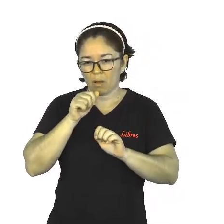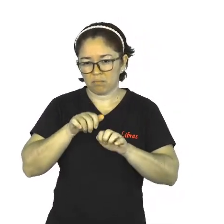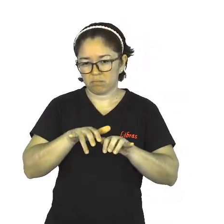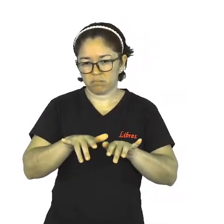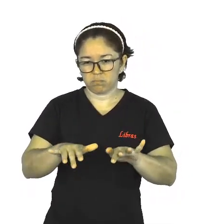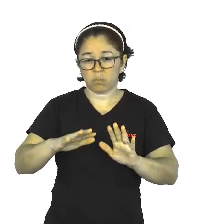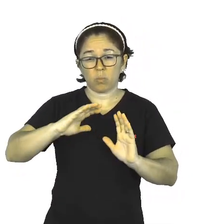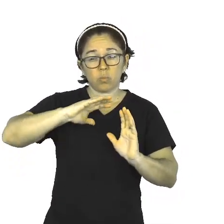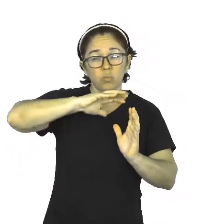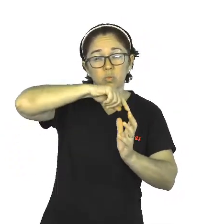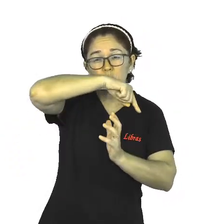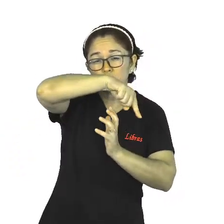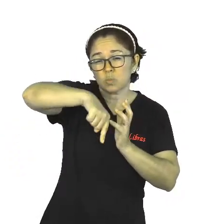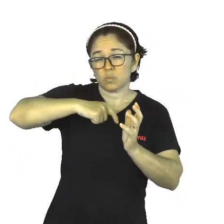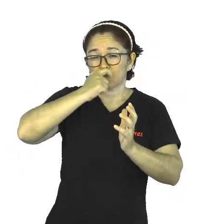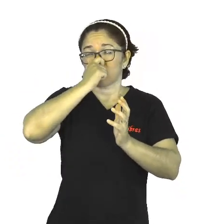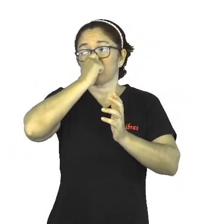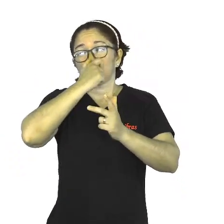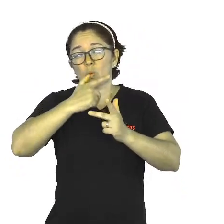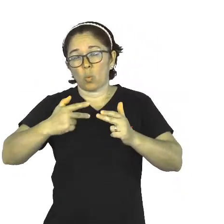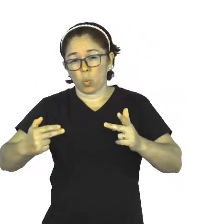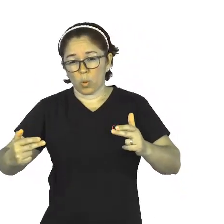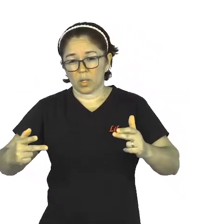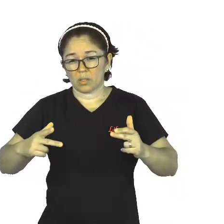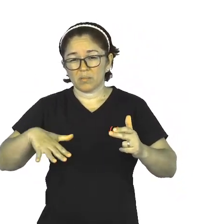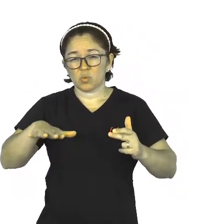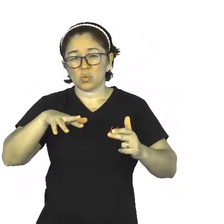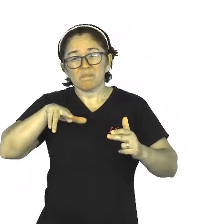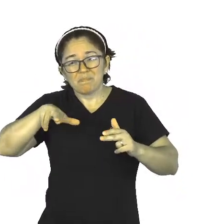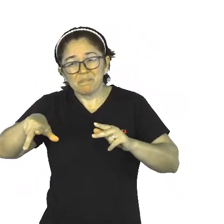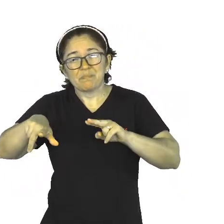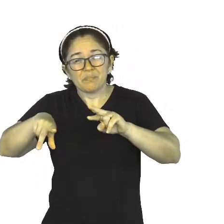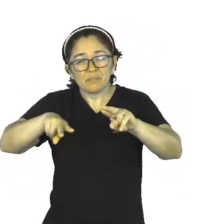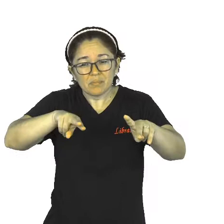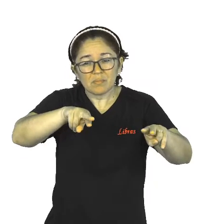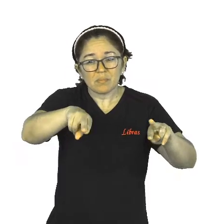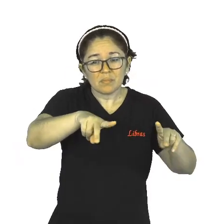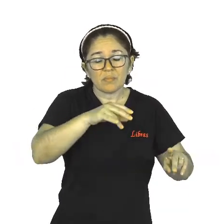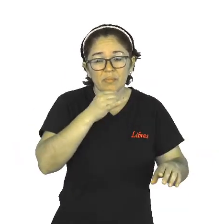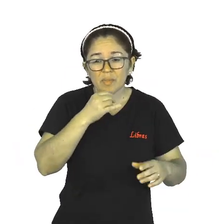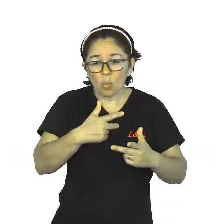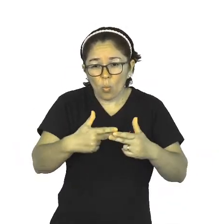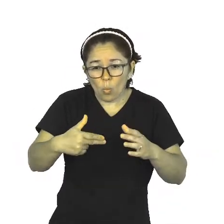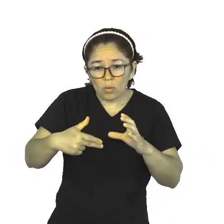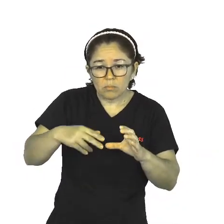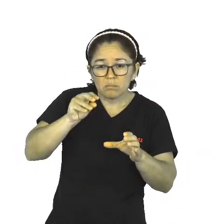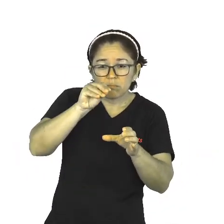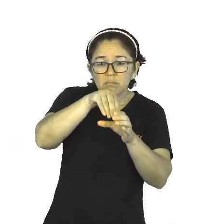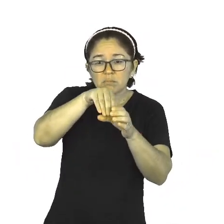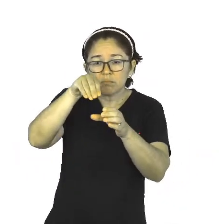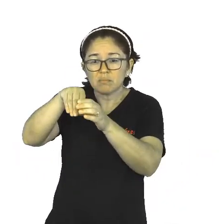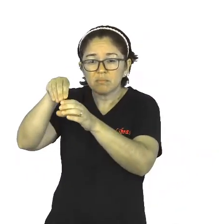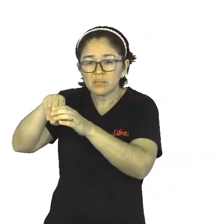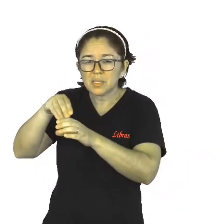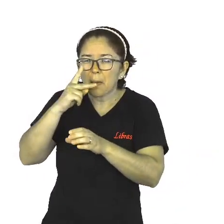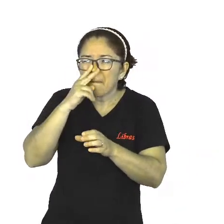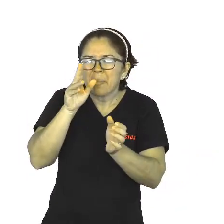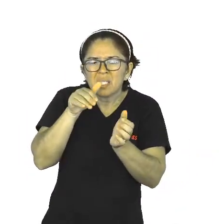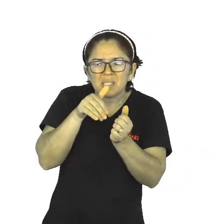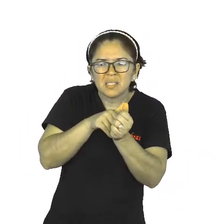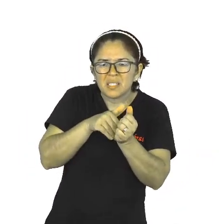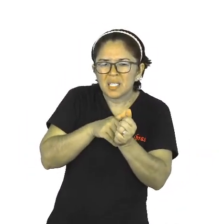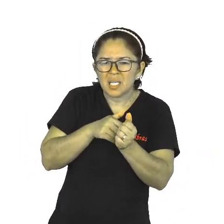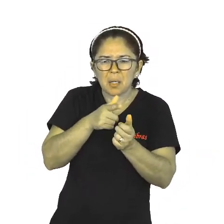cheio de coisas diferentes. E dentro de cada coisa, existe um segredo, existe um